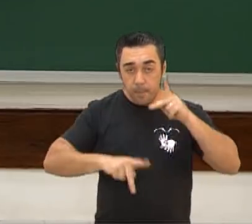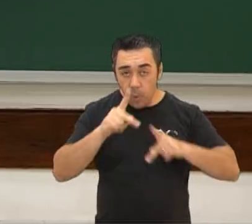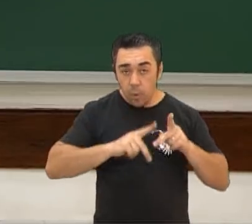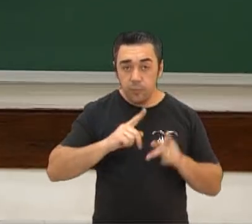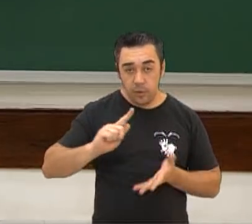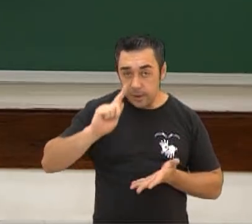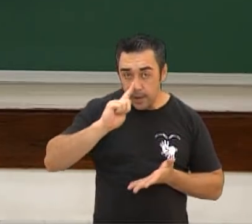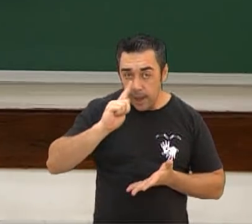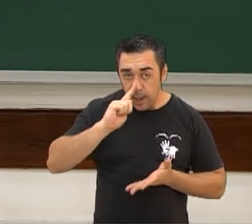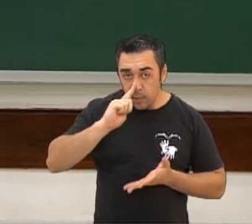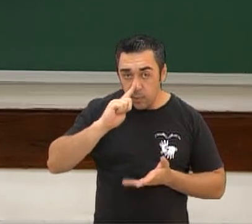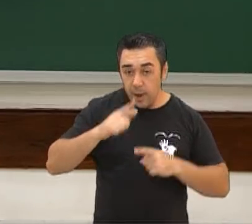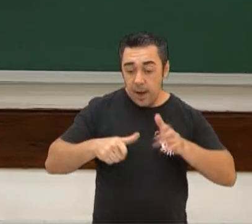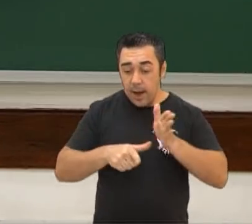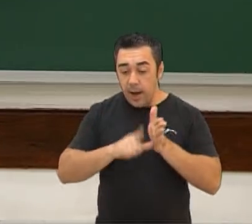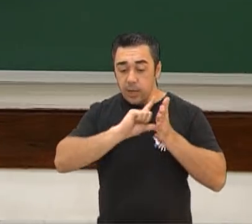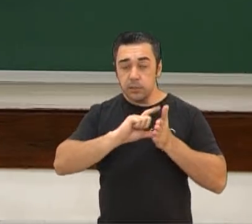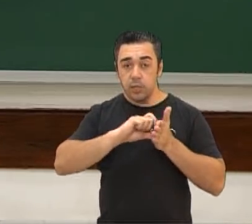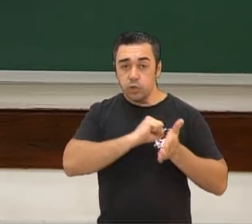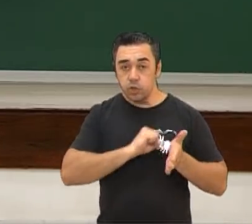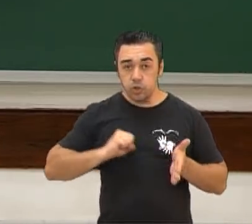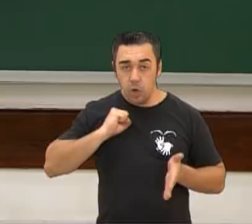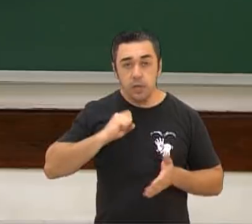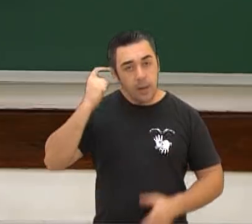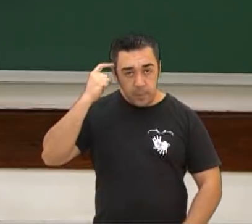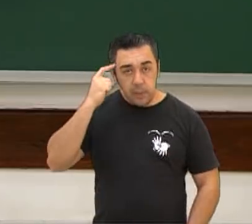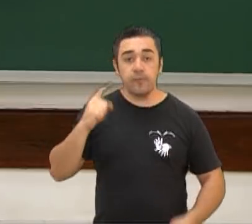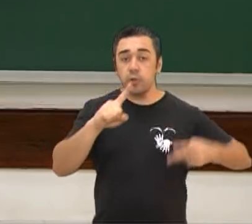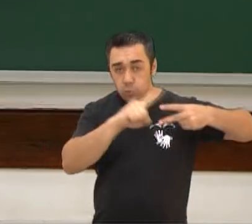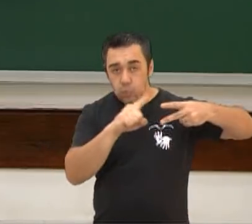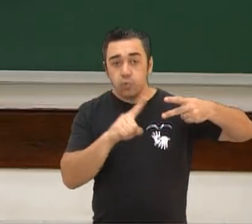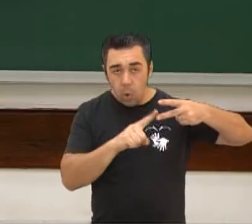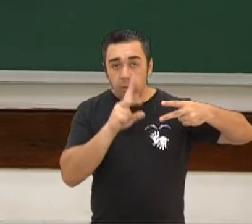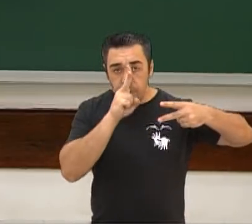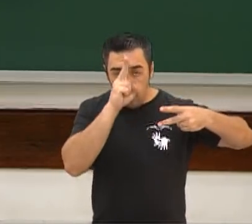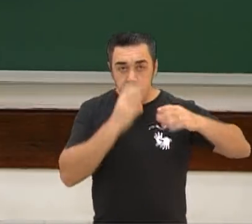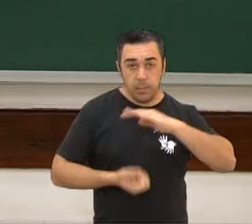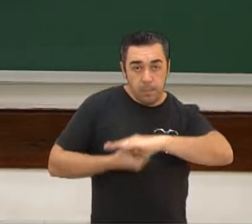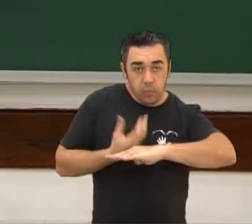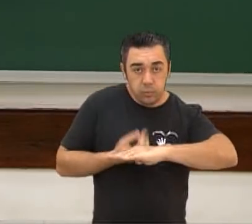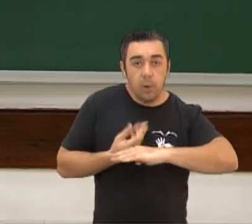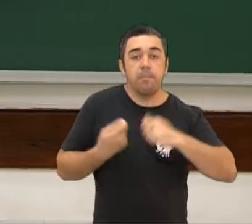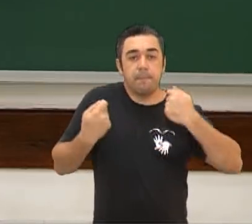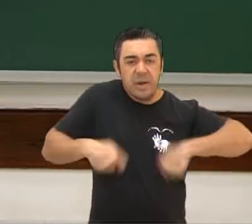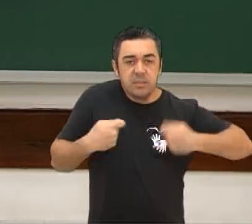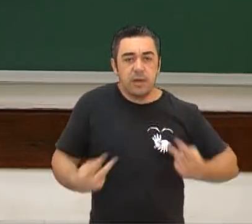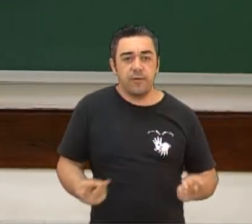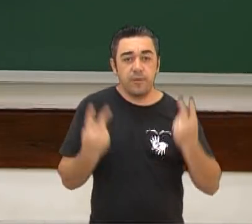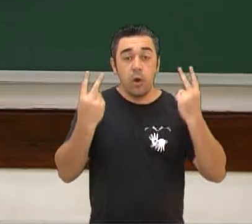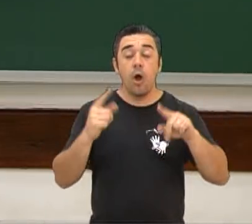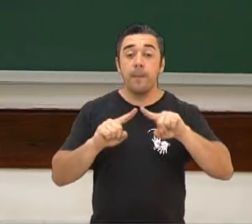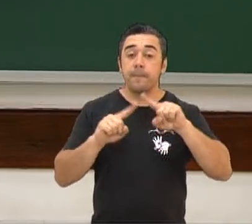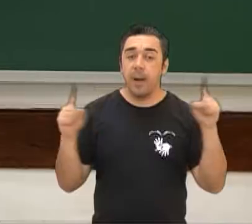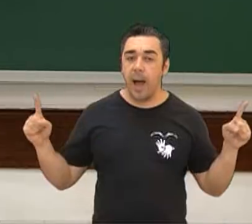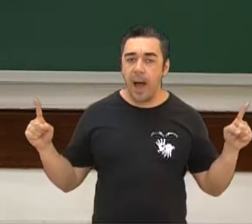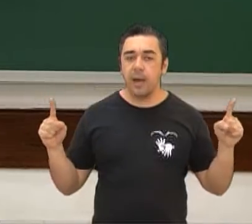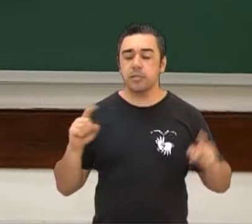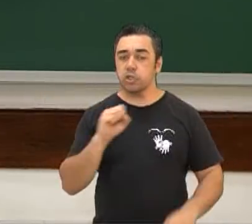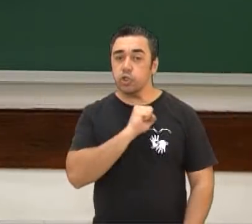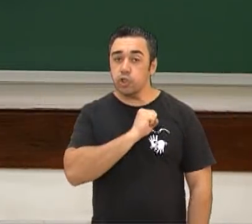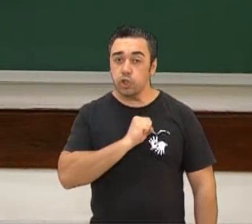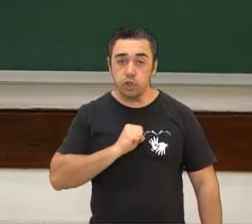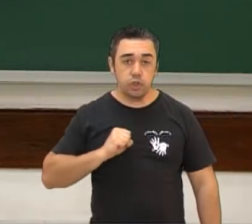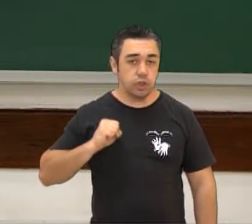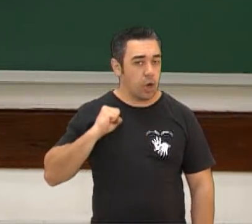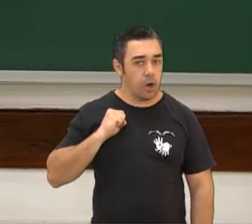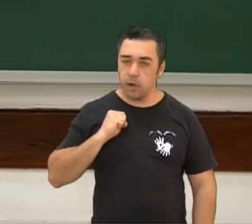que essas duas forças viviam no ser humano e as duas deveriam ser valorizadas. Só que a partir da filosofia de Sócrates, o que nós temos